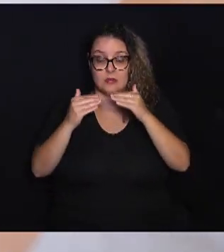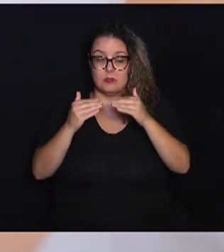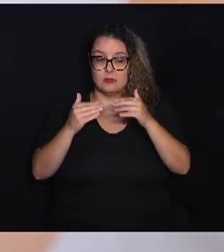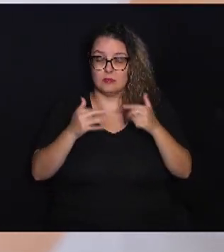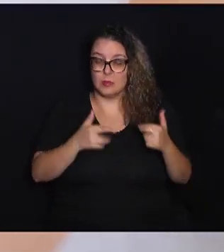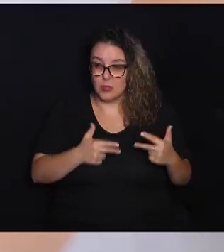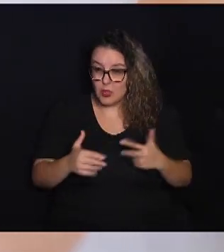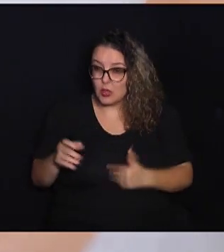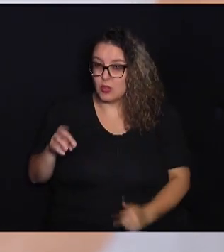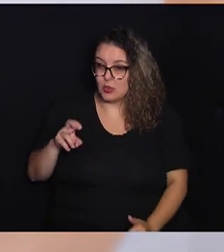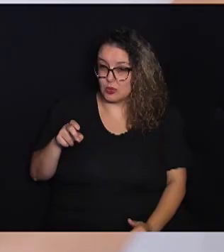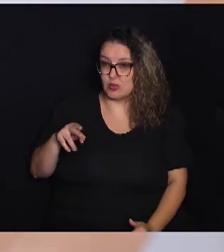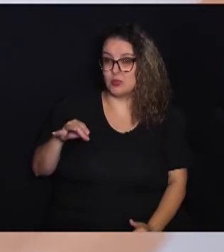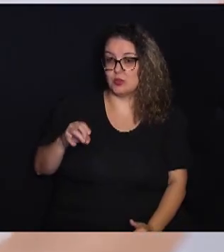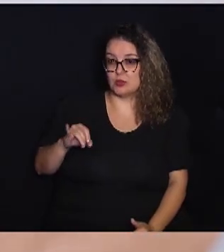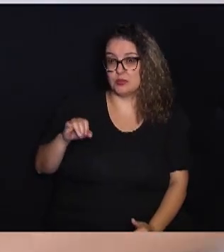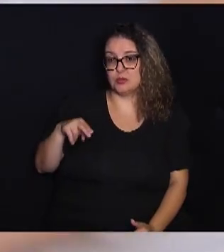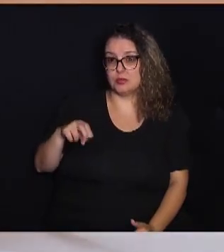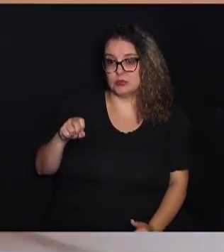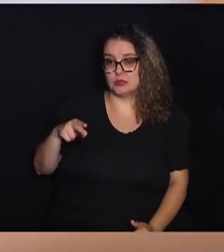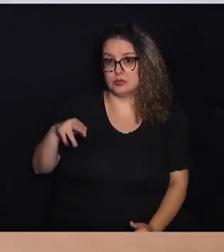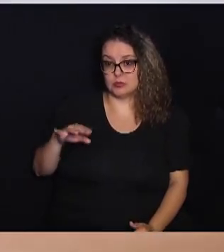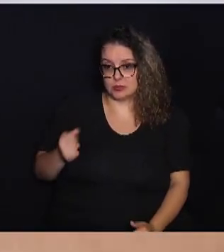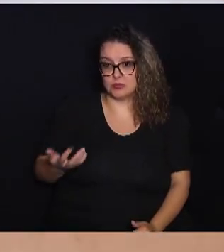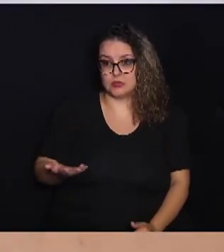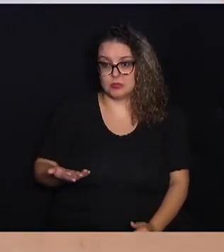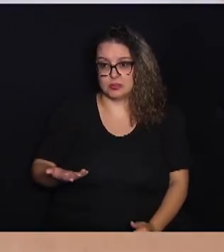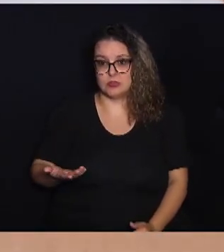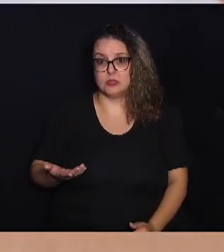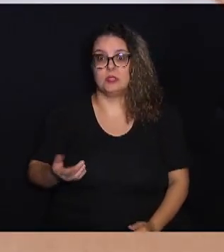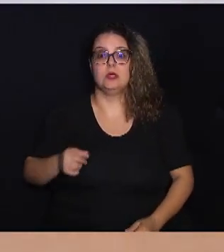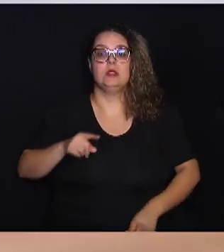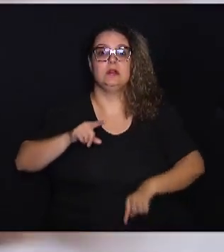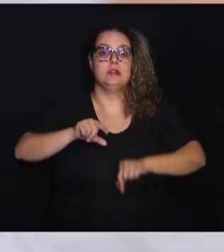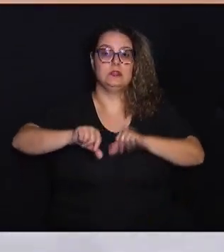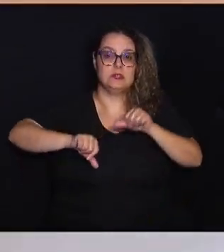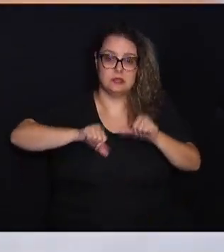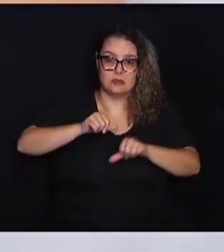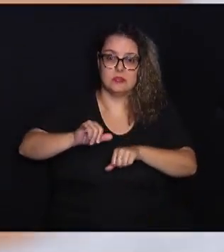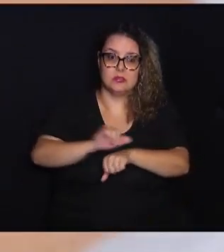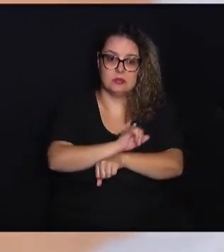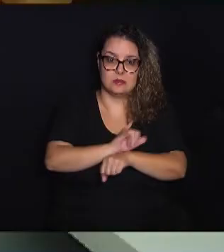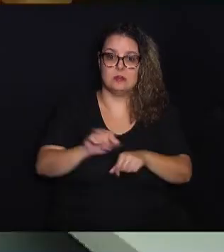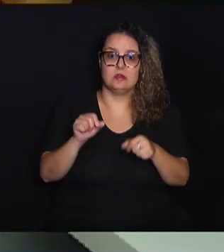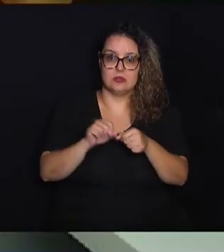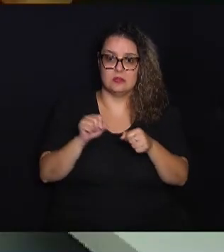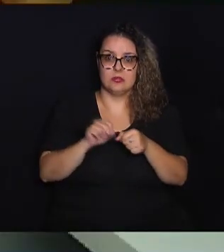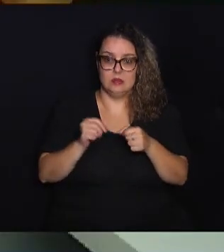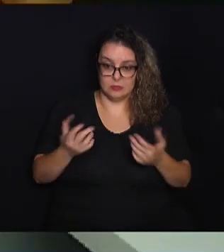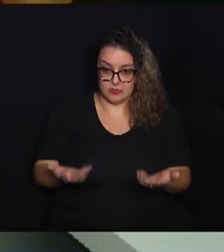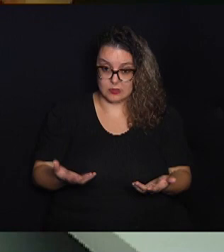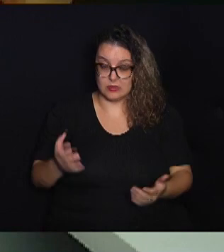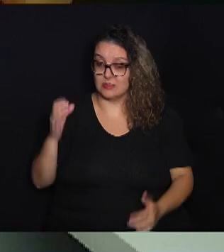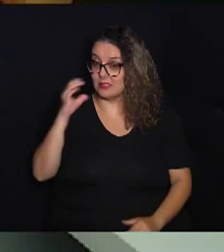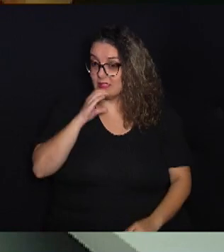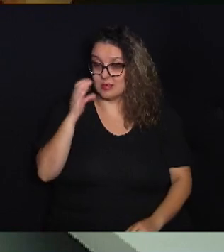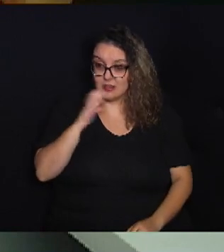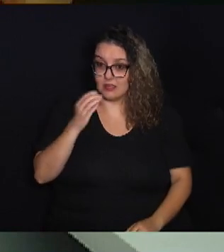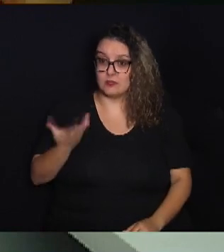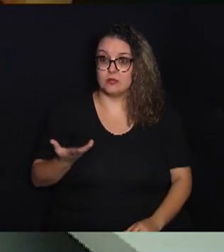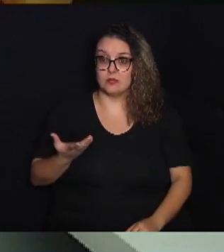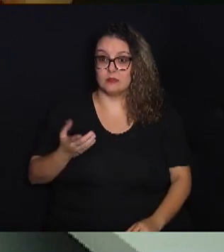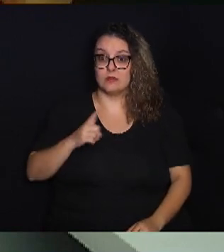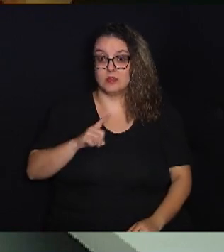crônico de insônia, essa mudança de estratégia tem que ser feita logo, para você não deixar a